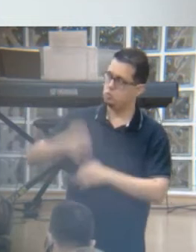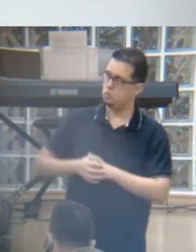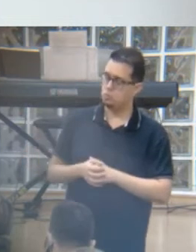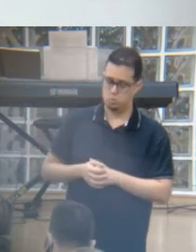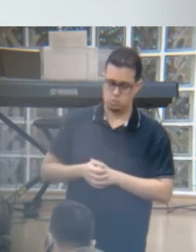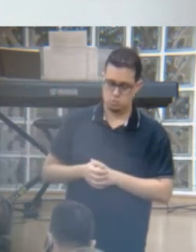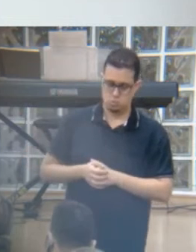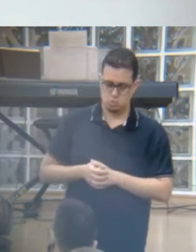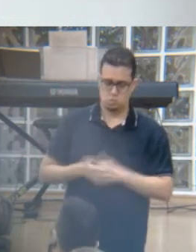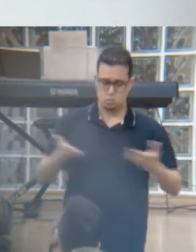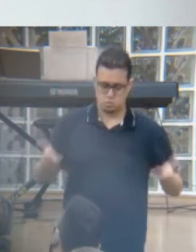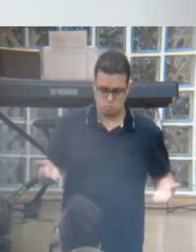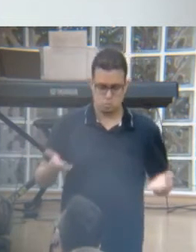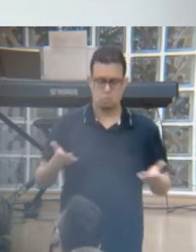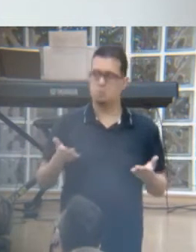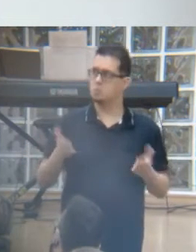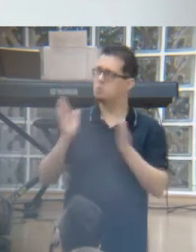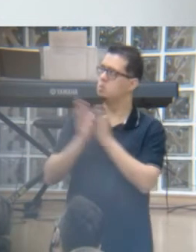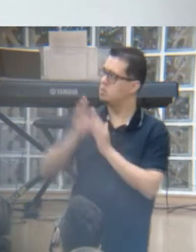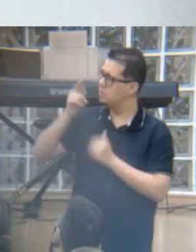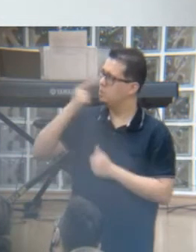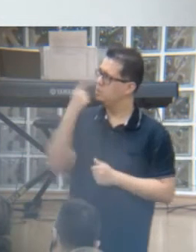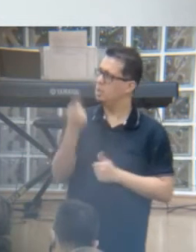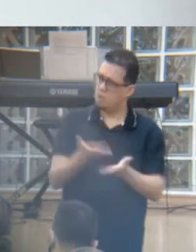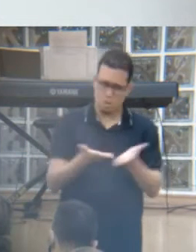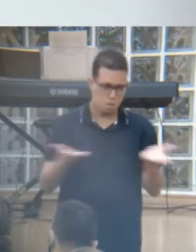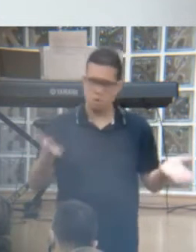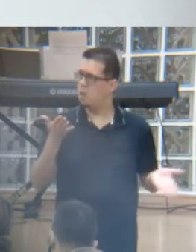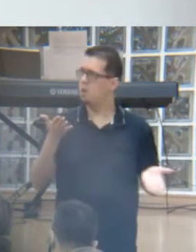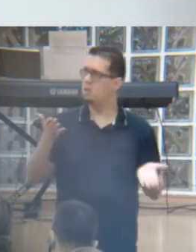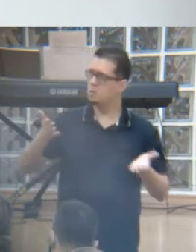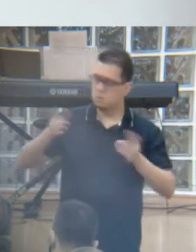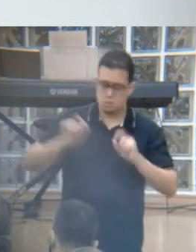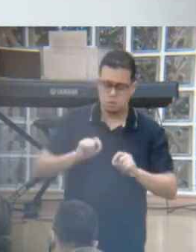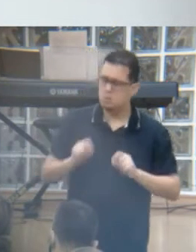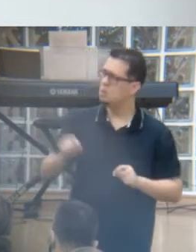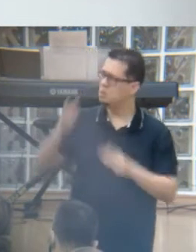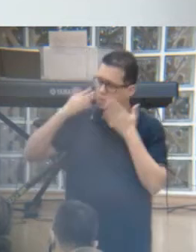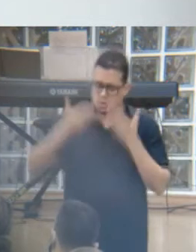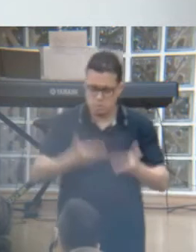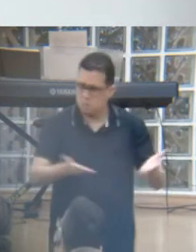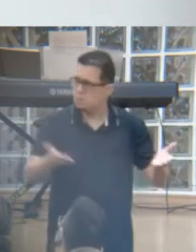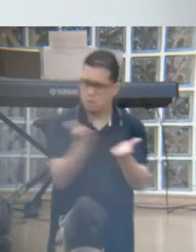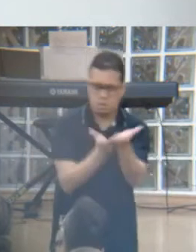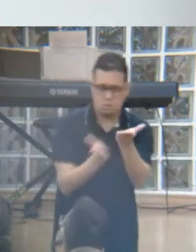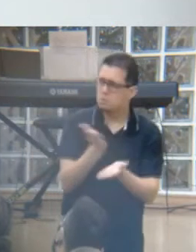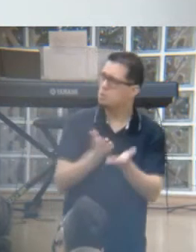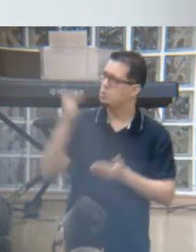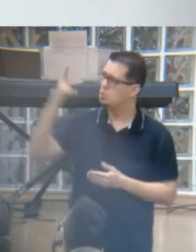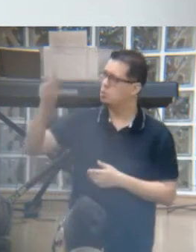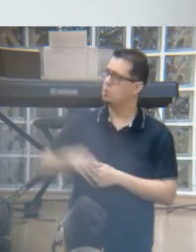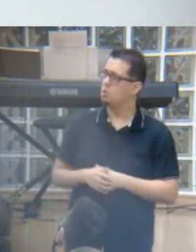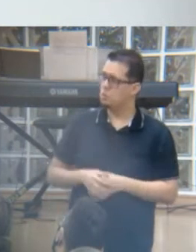É dizer, Senhor, olha o que está acontecendo. Olha para os teus servos. Olha para o justo.